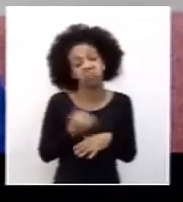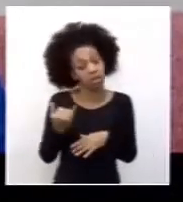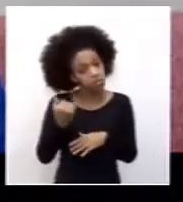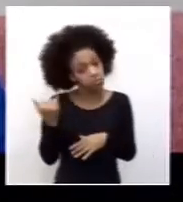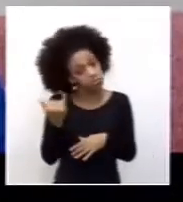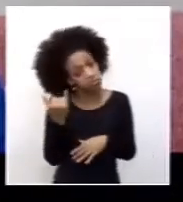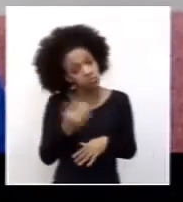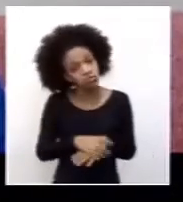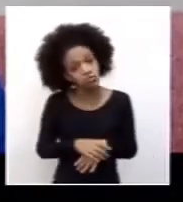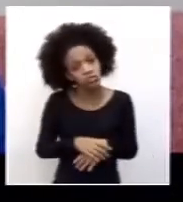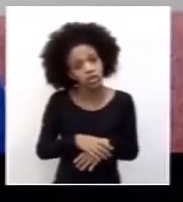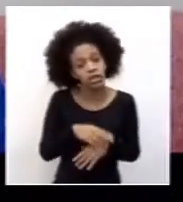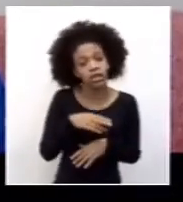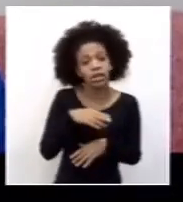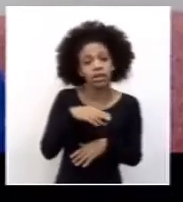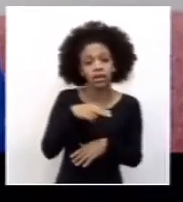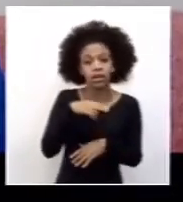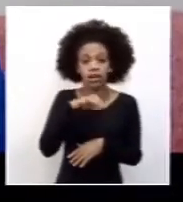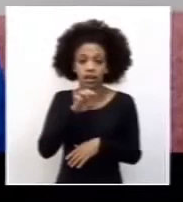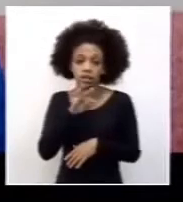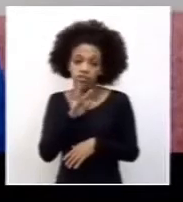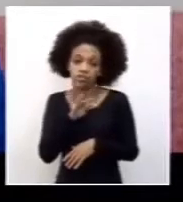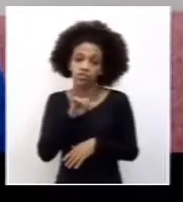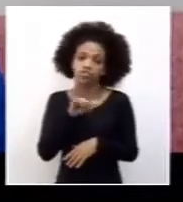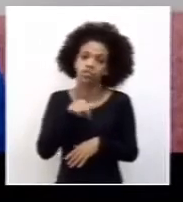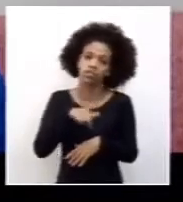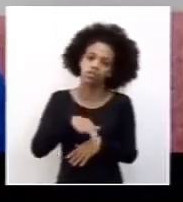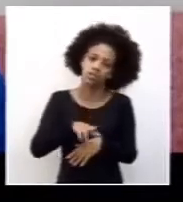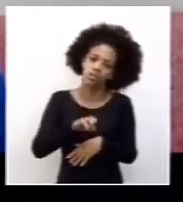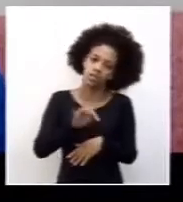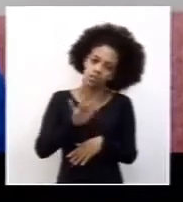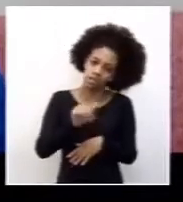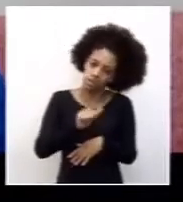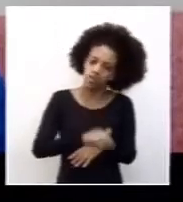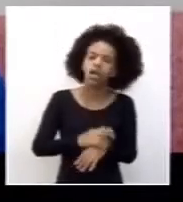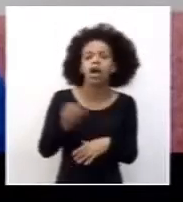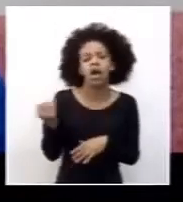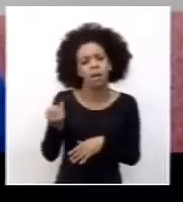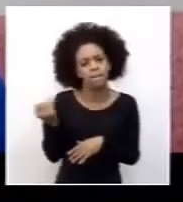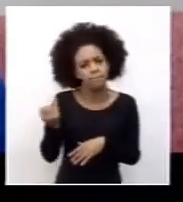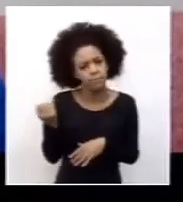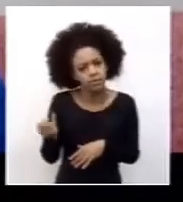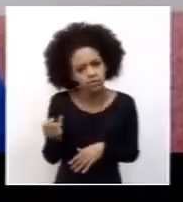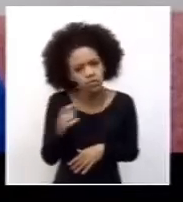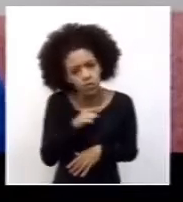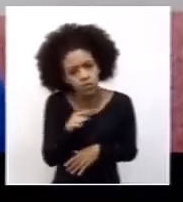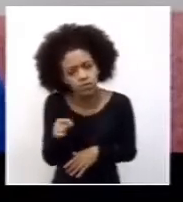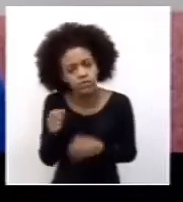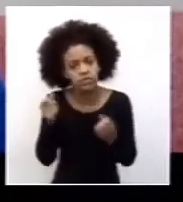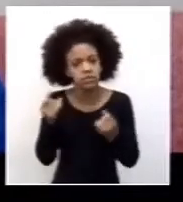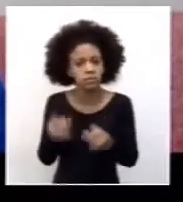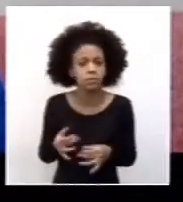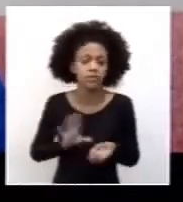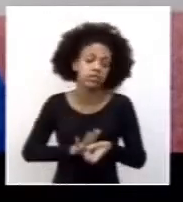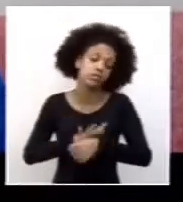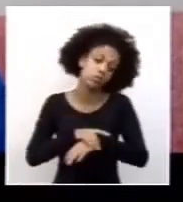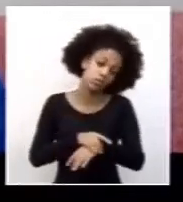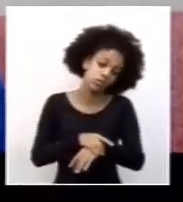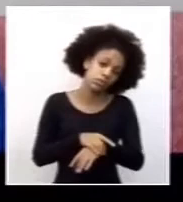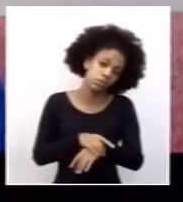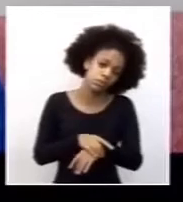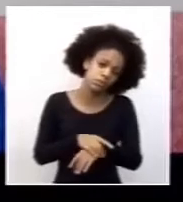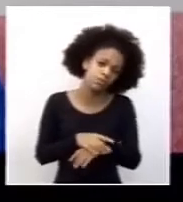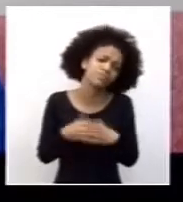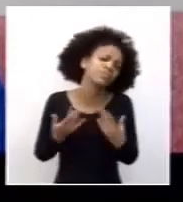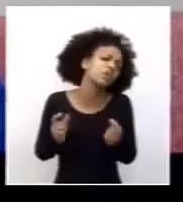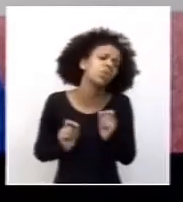nós chamamos de netiqueta. A netiqueta também é importante quando você diz respeito à segurança. Então, o que